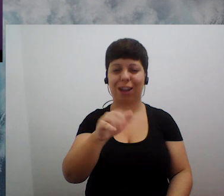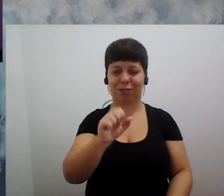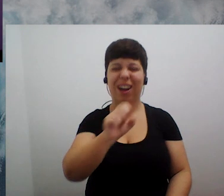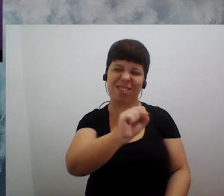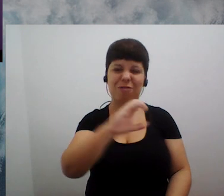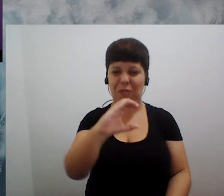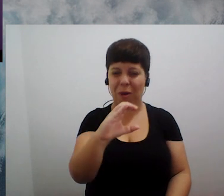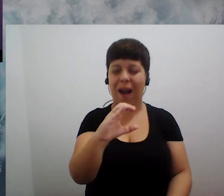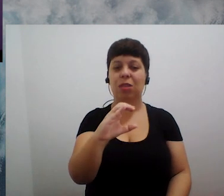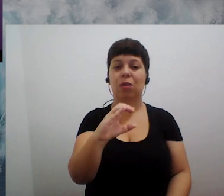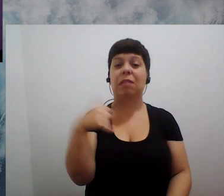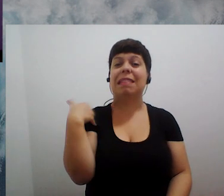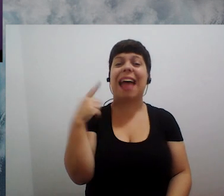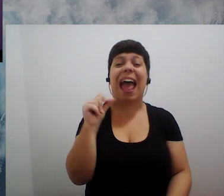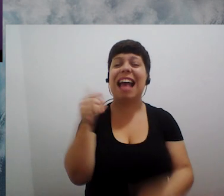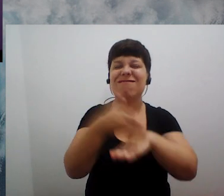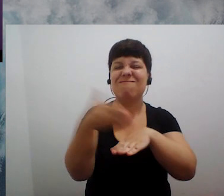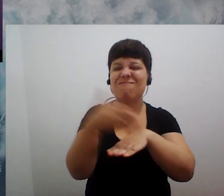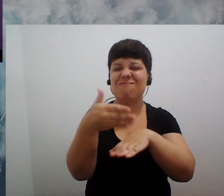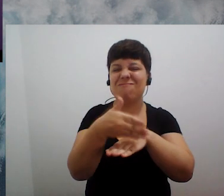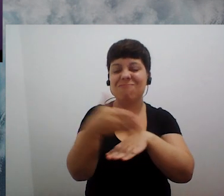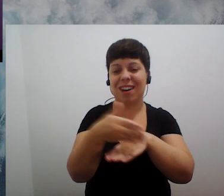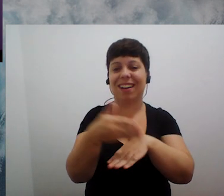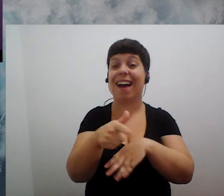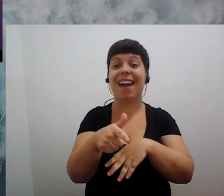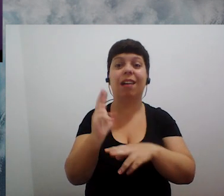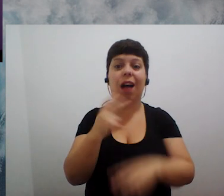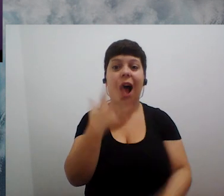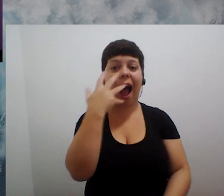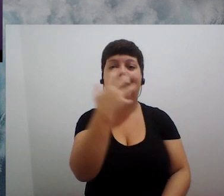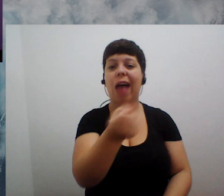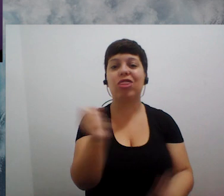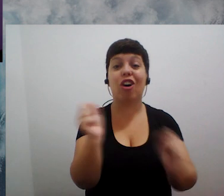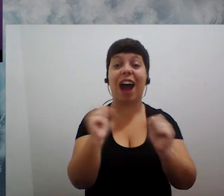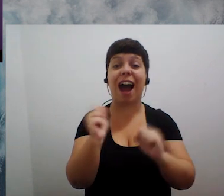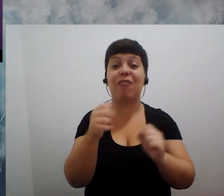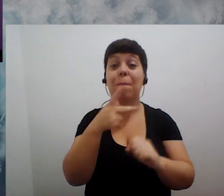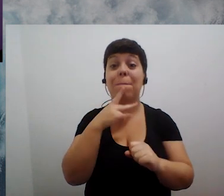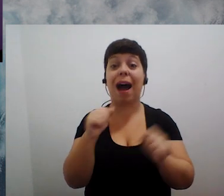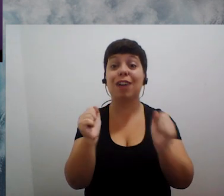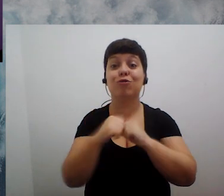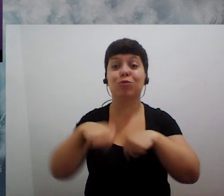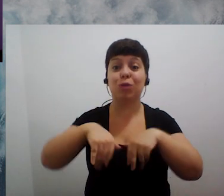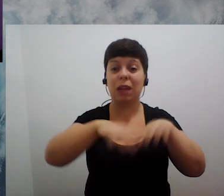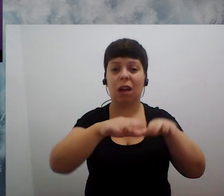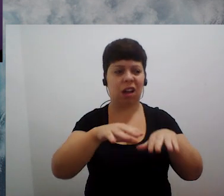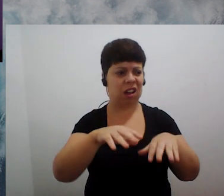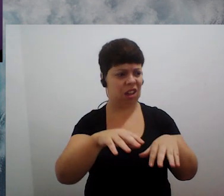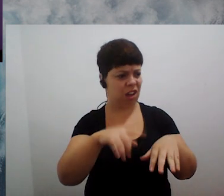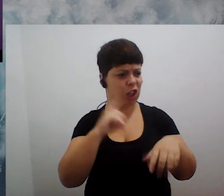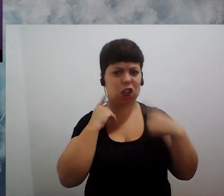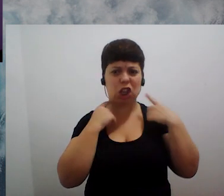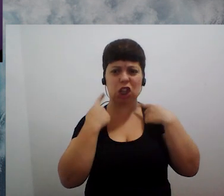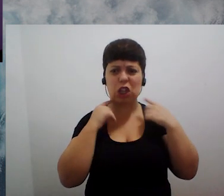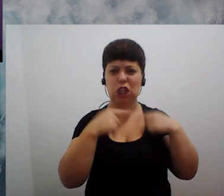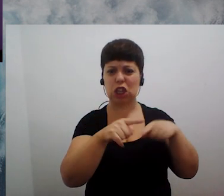de idade. Sua paixão pelo mar começou muito cedo, quando seu pai o levava à praia, quando se deparou com a poluição